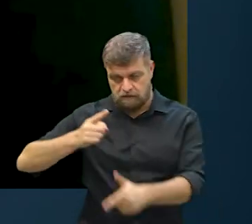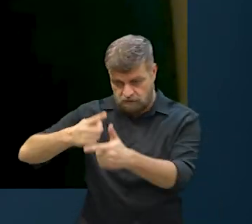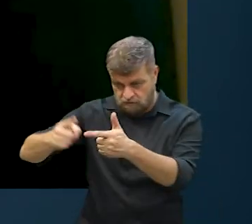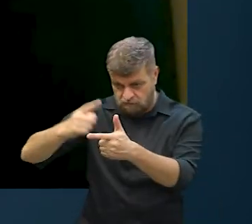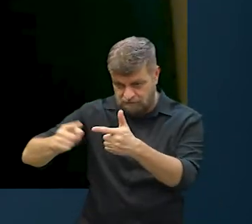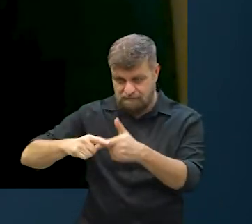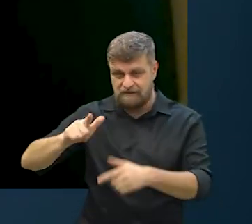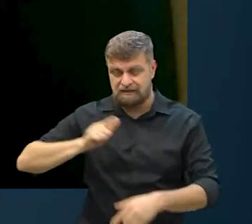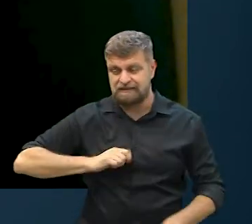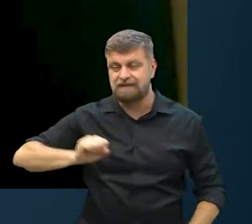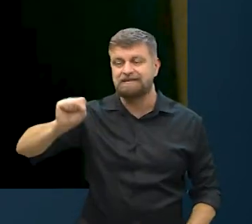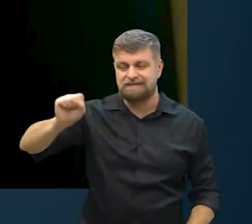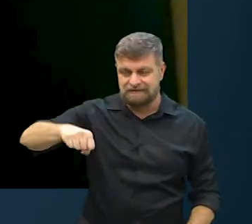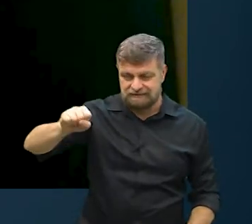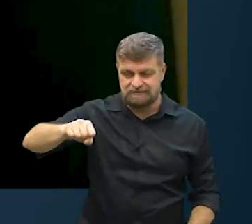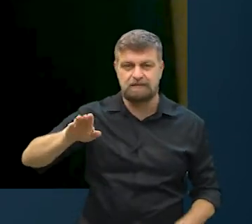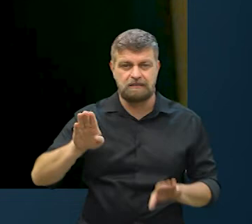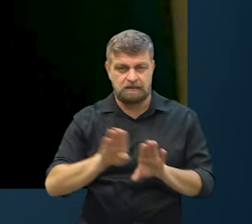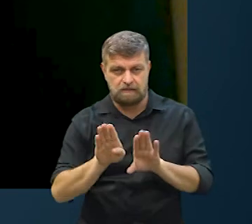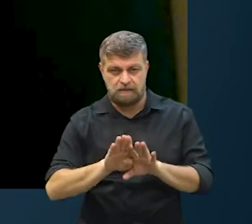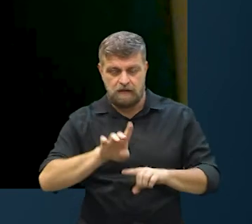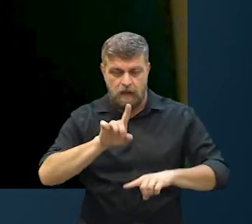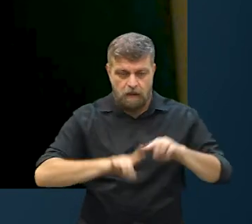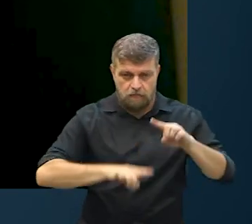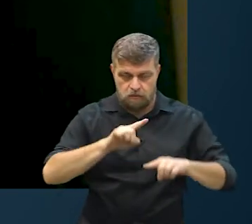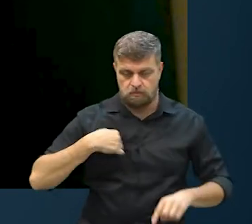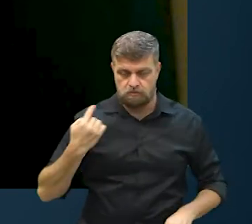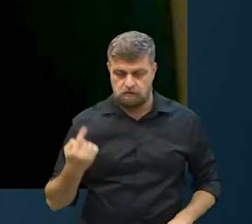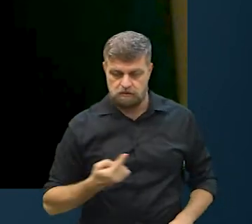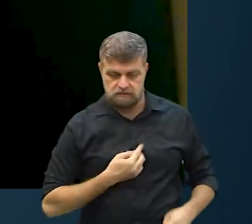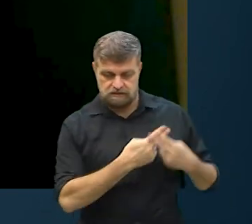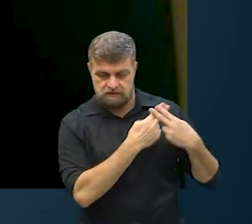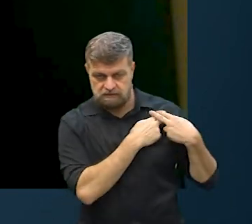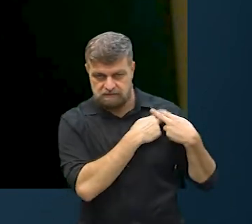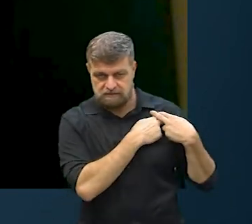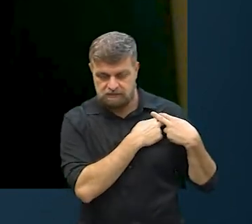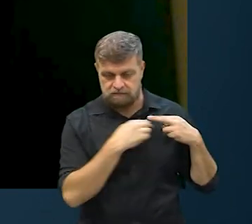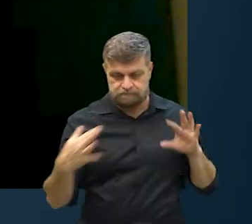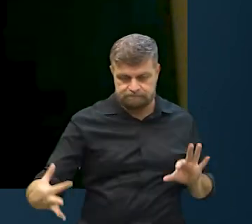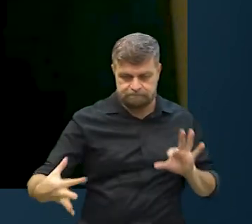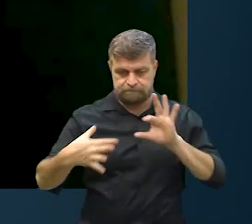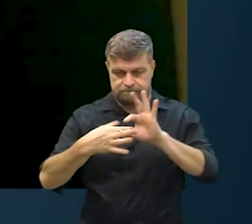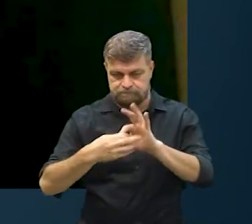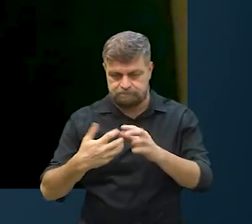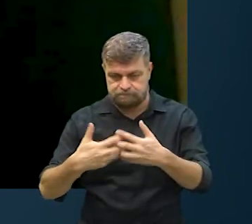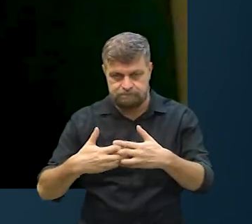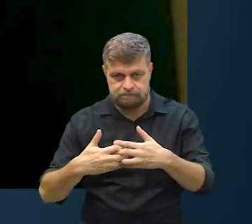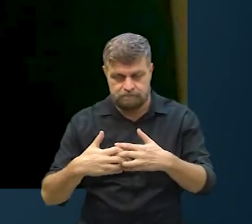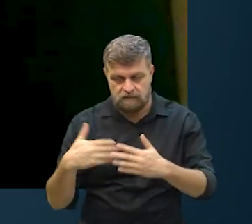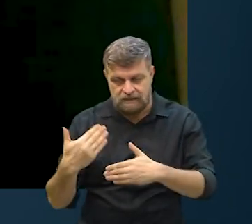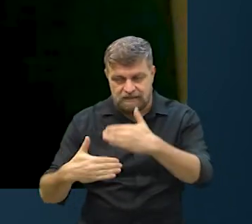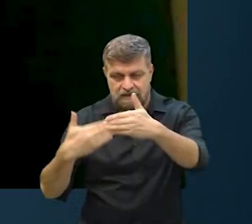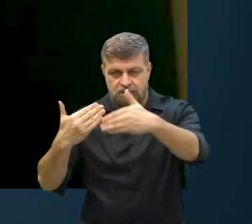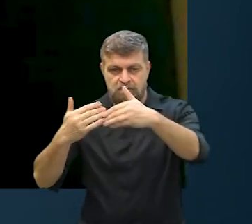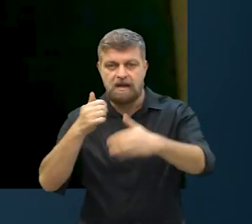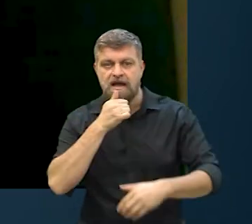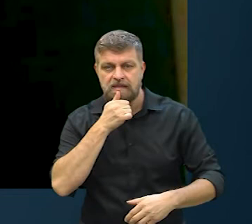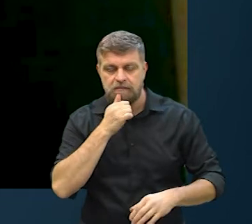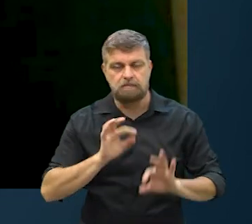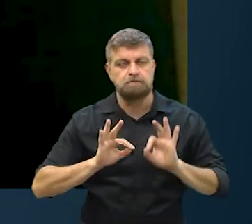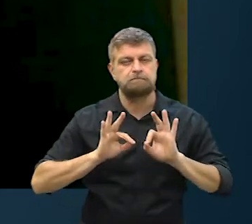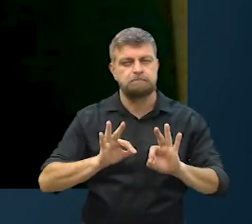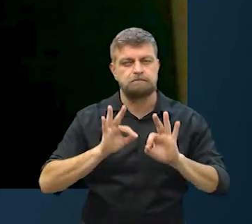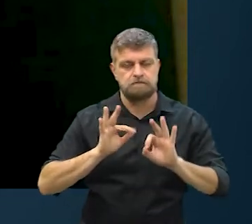existia dor, que era real, que existia um produto nas nossas mãos, que tinha muito para desenvolver ainda, mas que